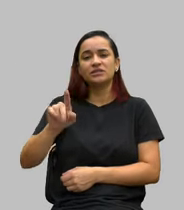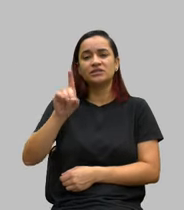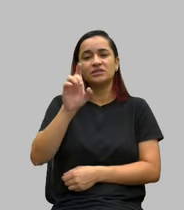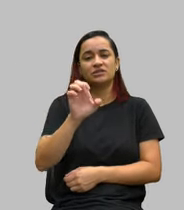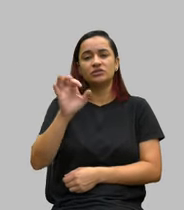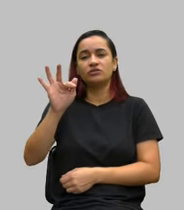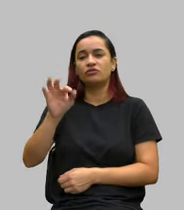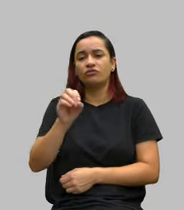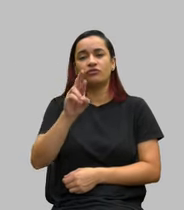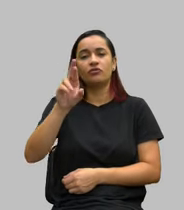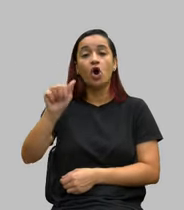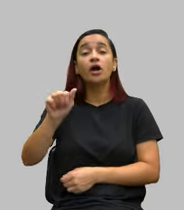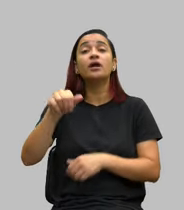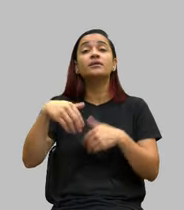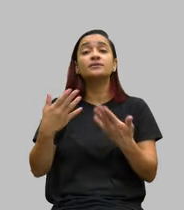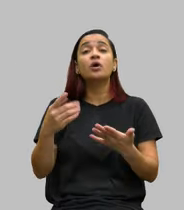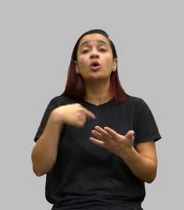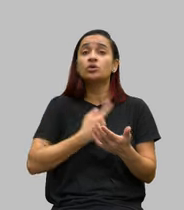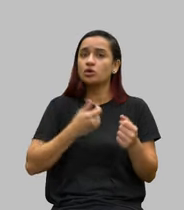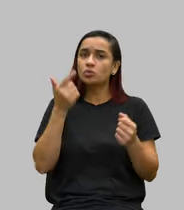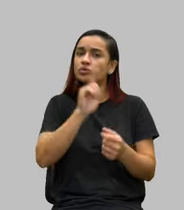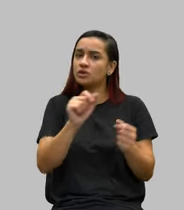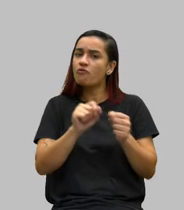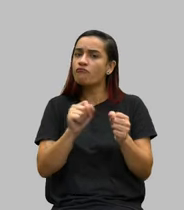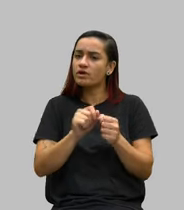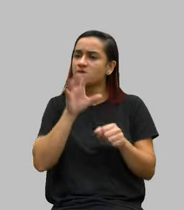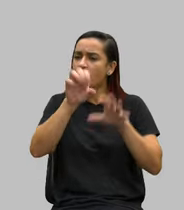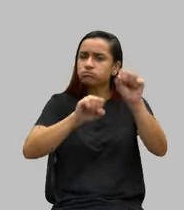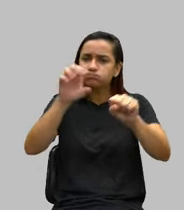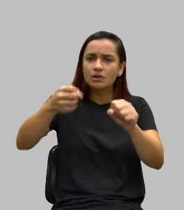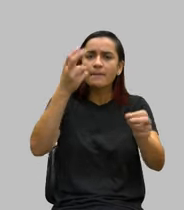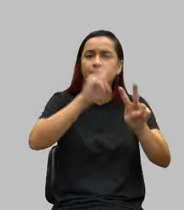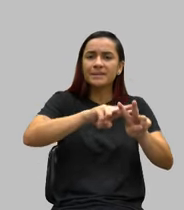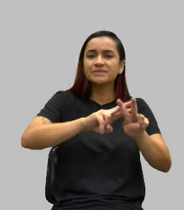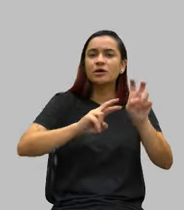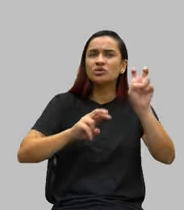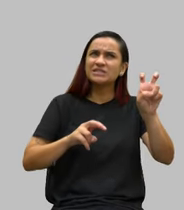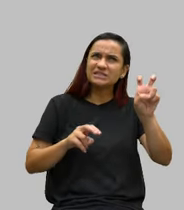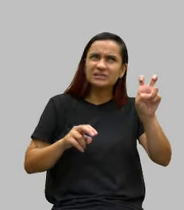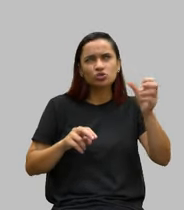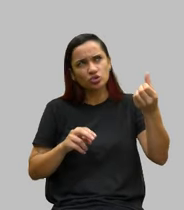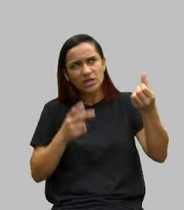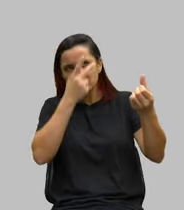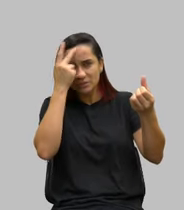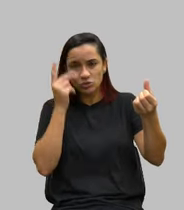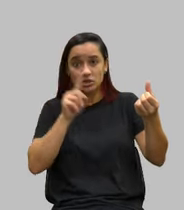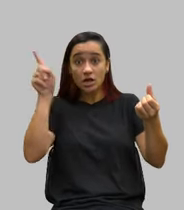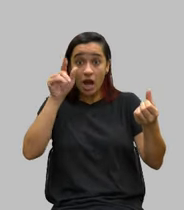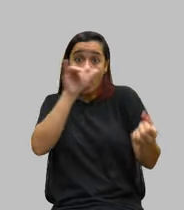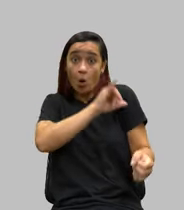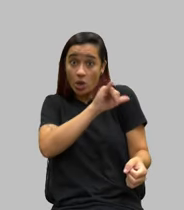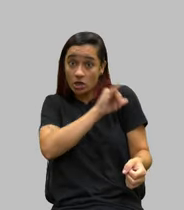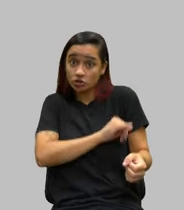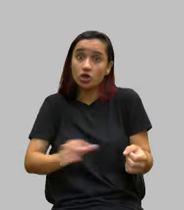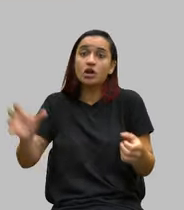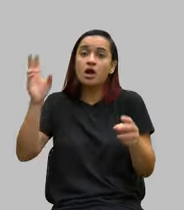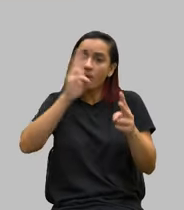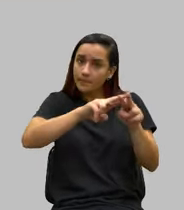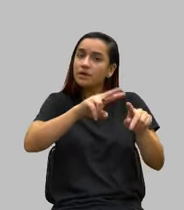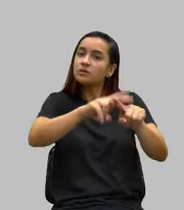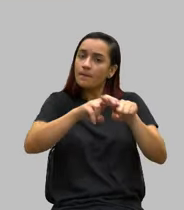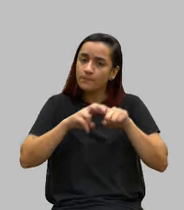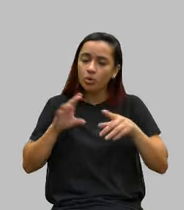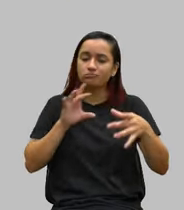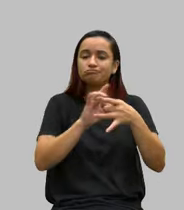anteriormente nós fizemos a prisão de cinco seis pessoas no Rio de Janeiro ligadas à milícia e fora fora as